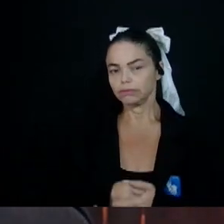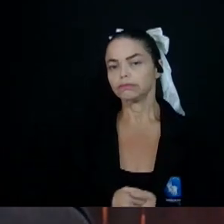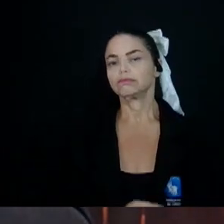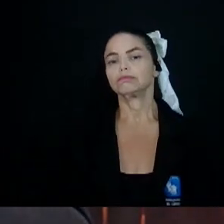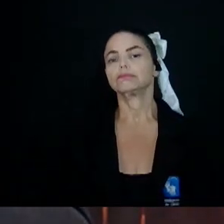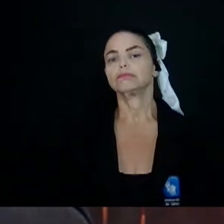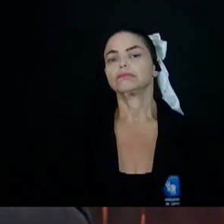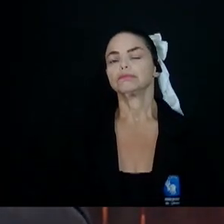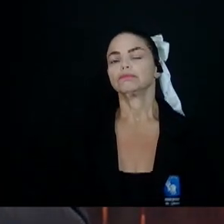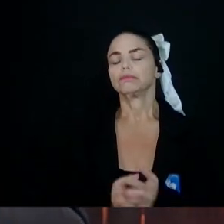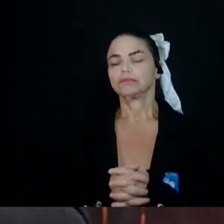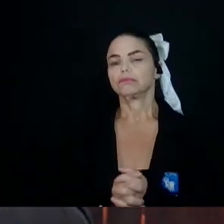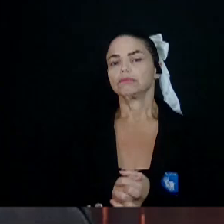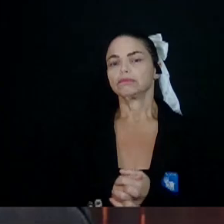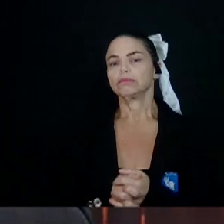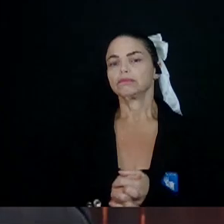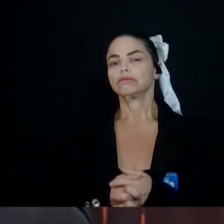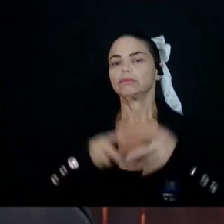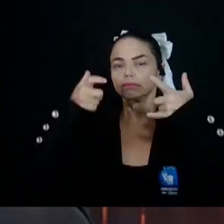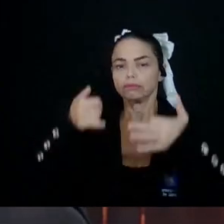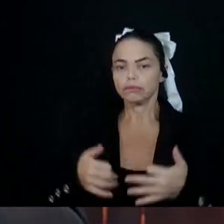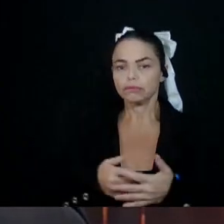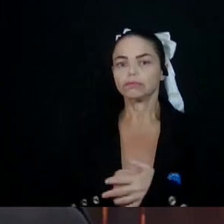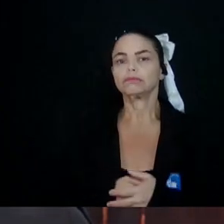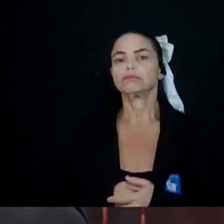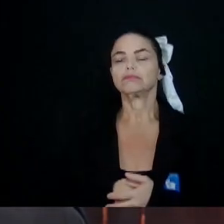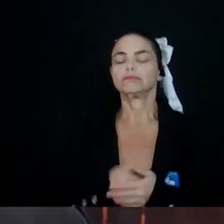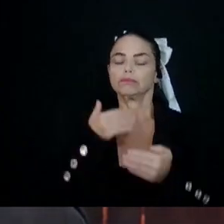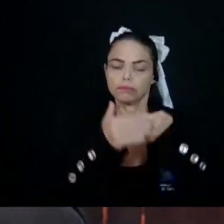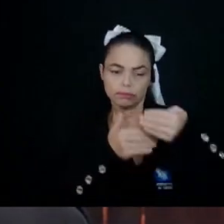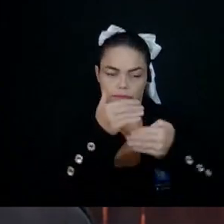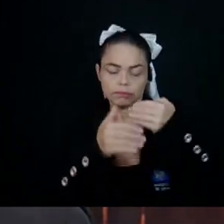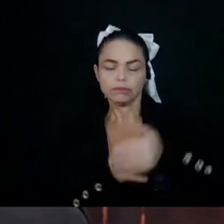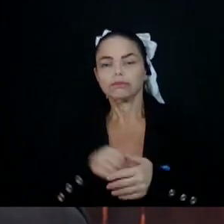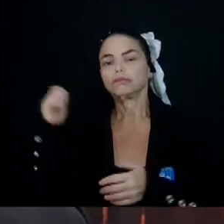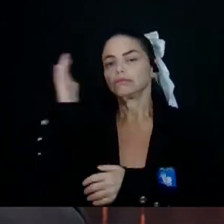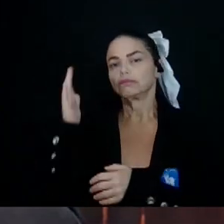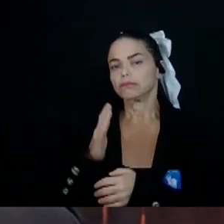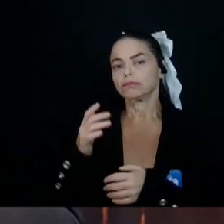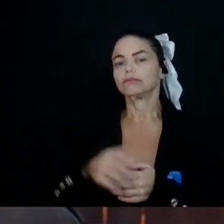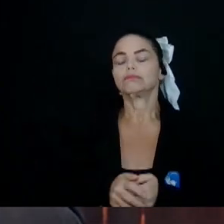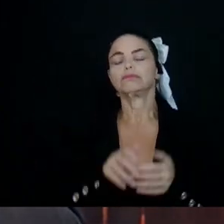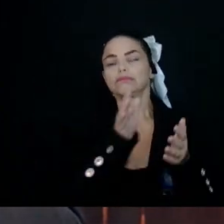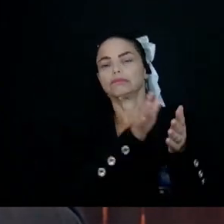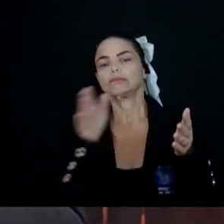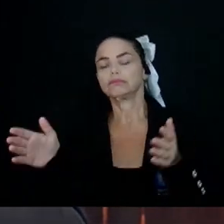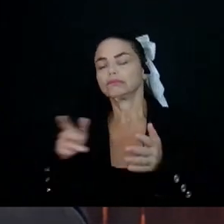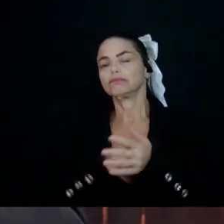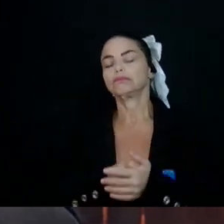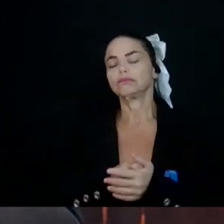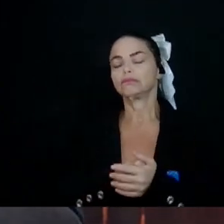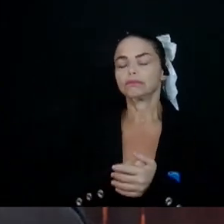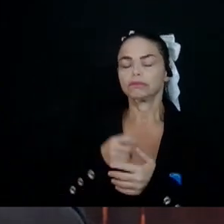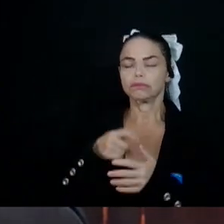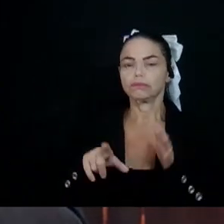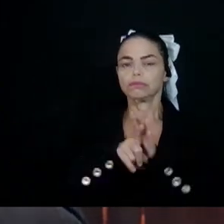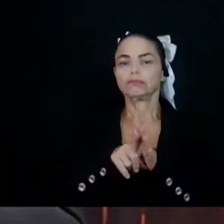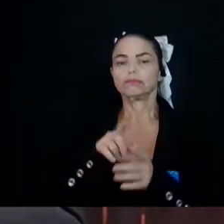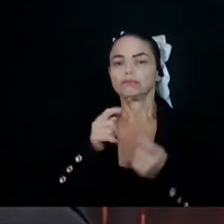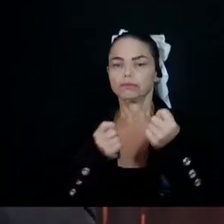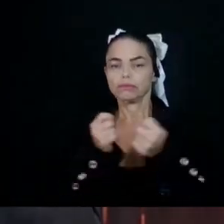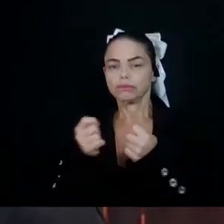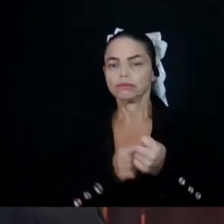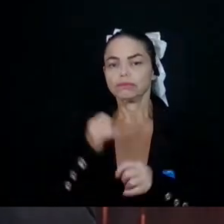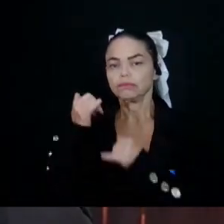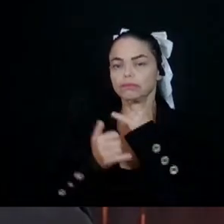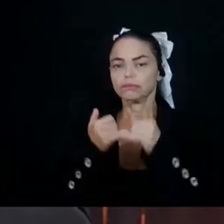né? Como eu disse, nós estamos caminhando, né, o Brasil está caminhando numa série de leis para regulamentar a internet no